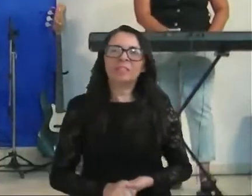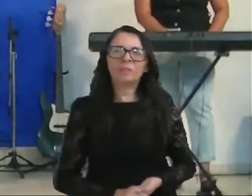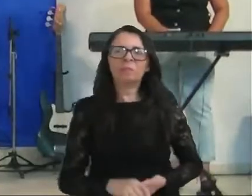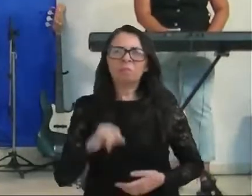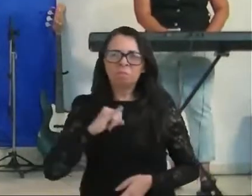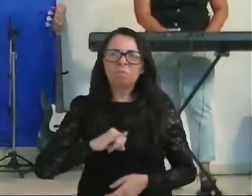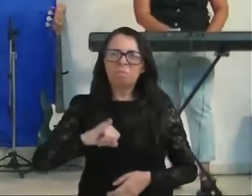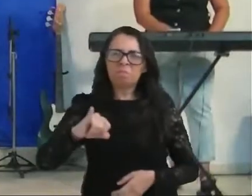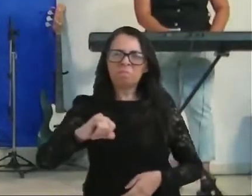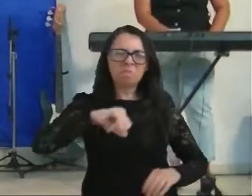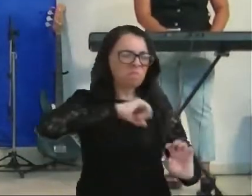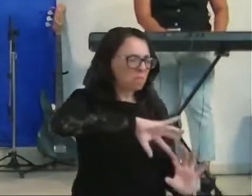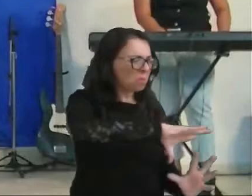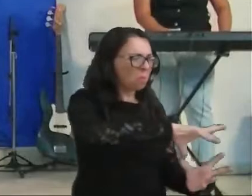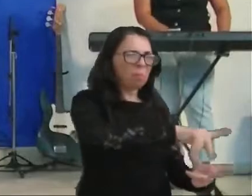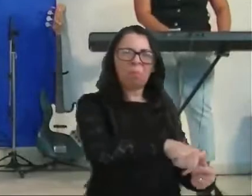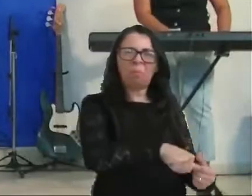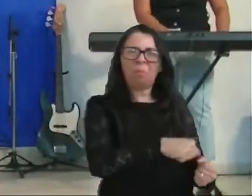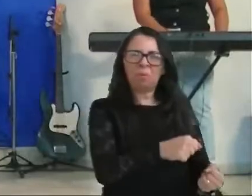Minha vida se